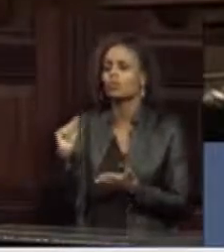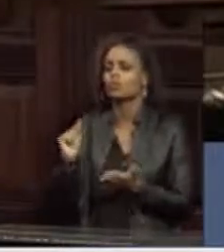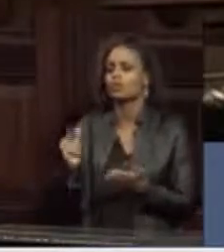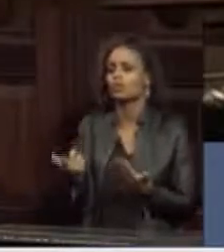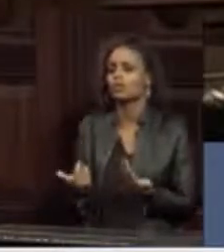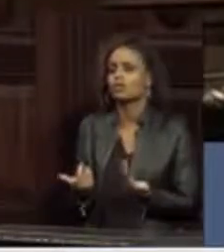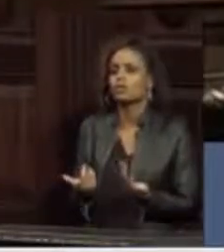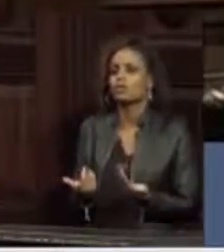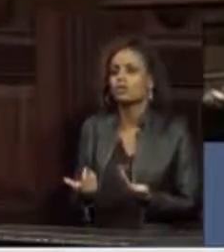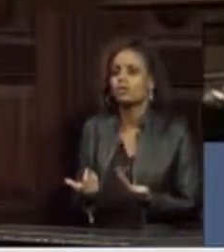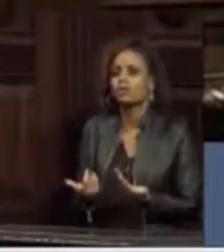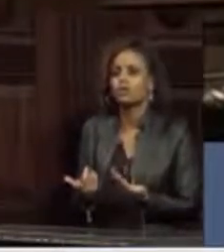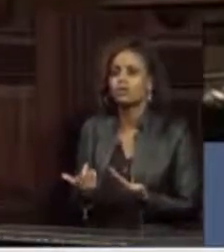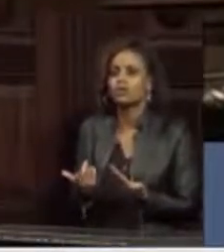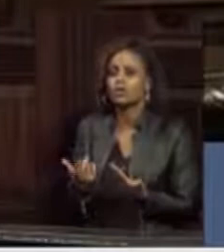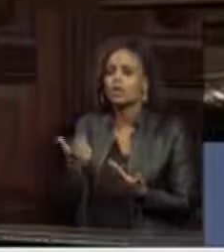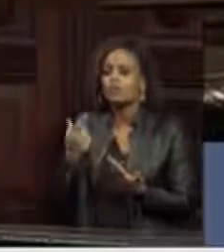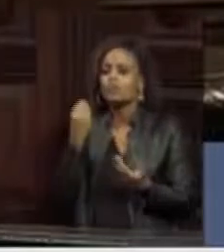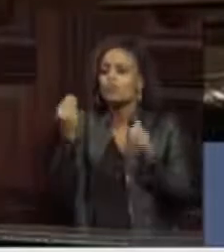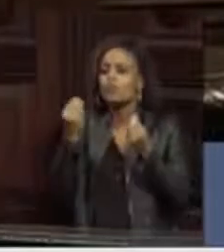não existe controle algum.